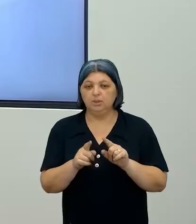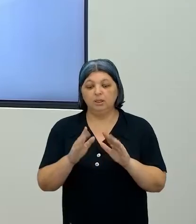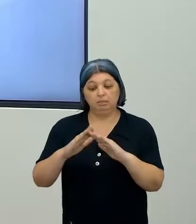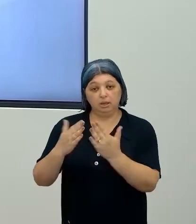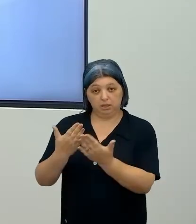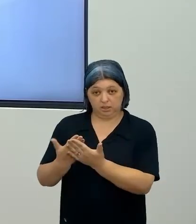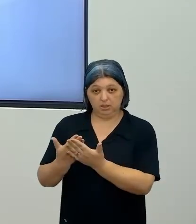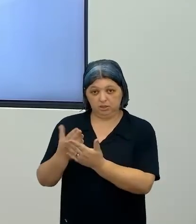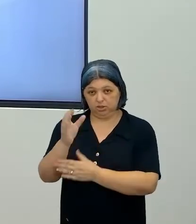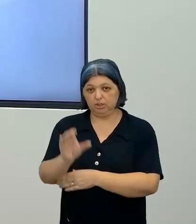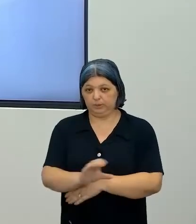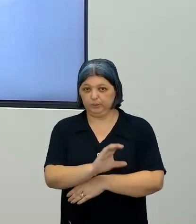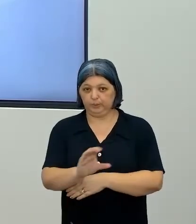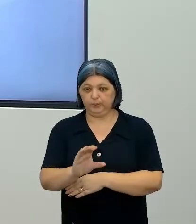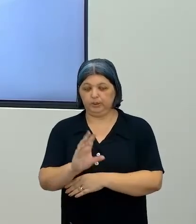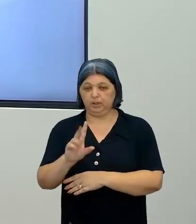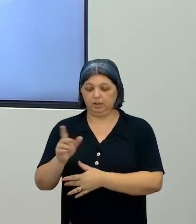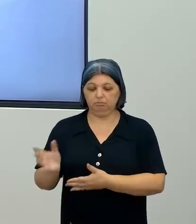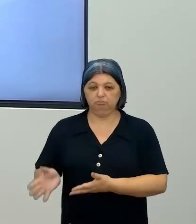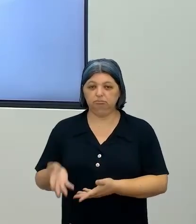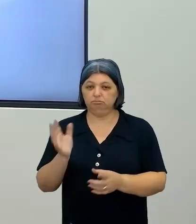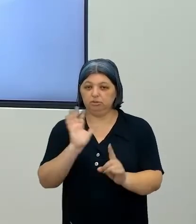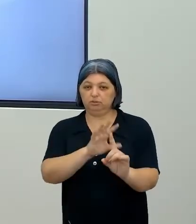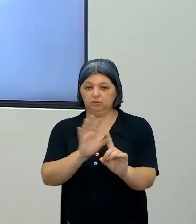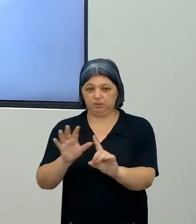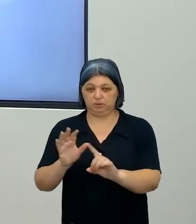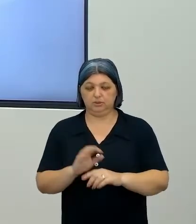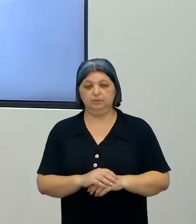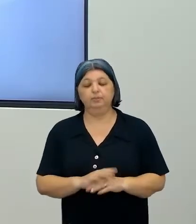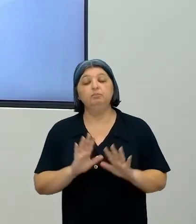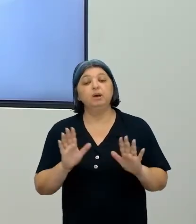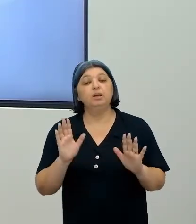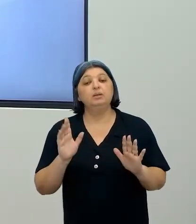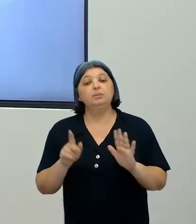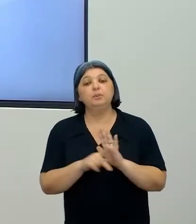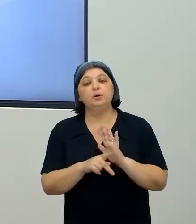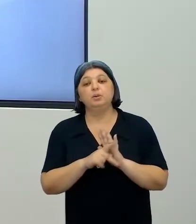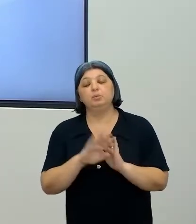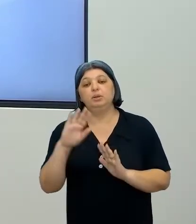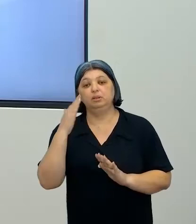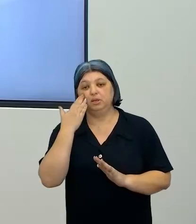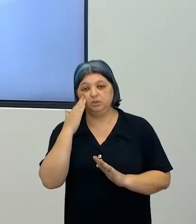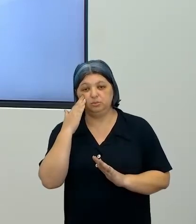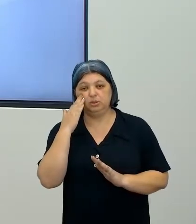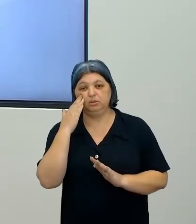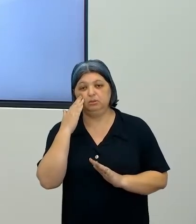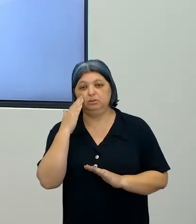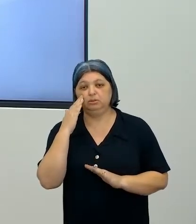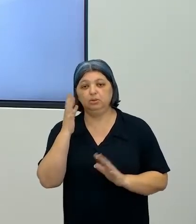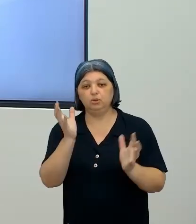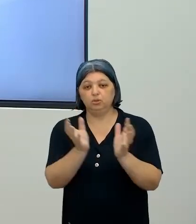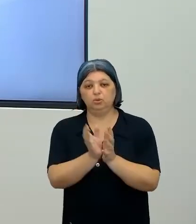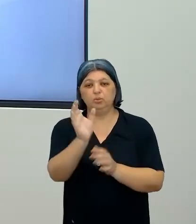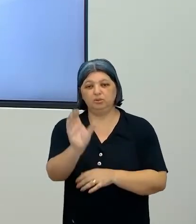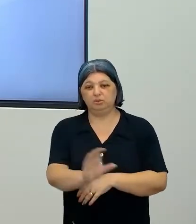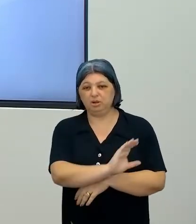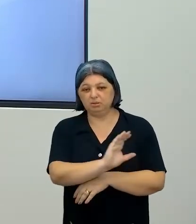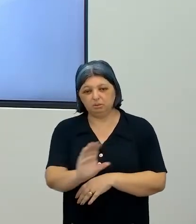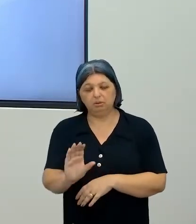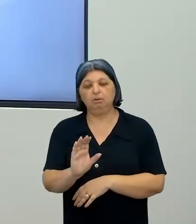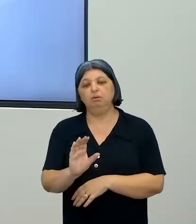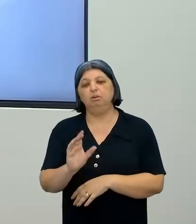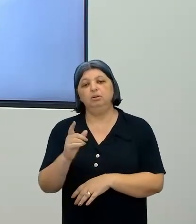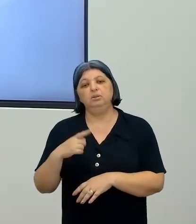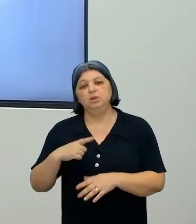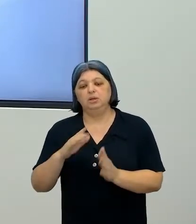Igreja Católica. Mas a ética, ou seja, a interpretação que os católicos tinham da palavra de Deus,